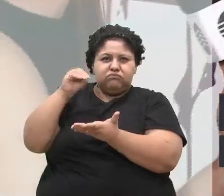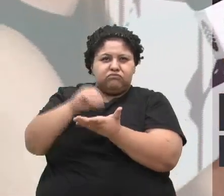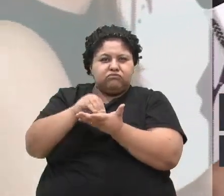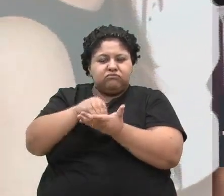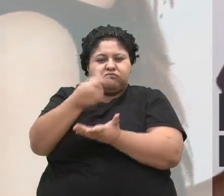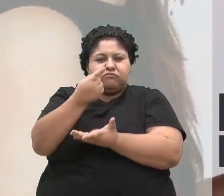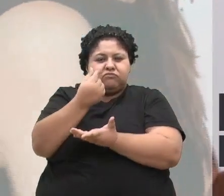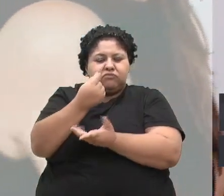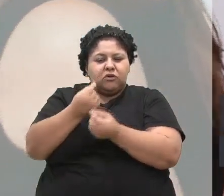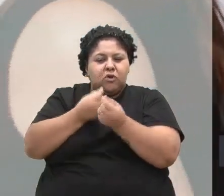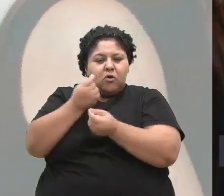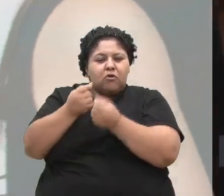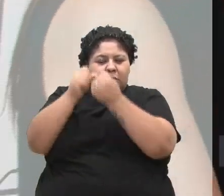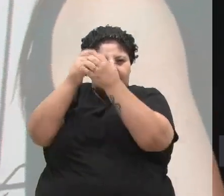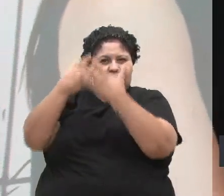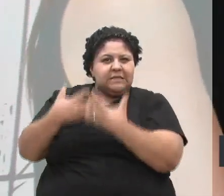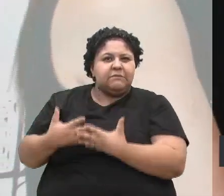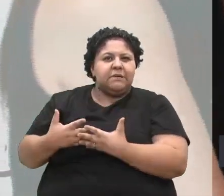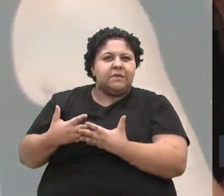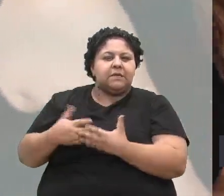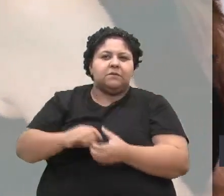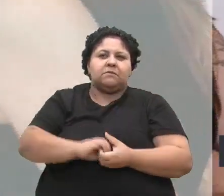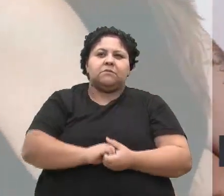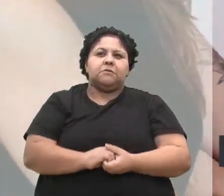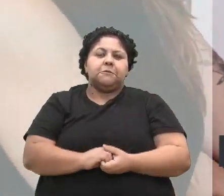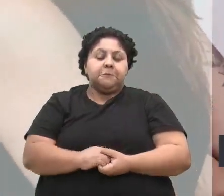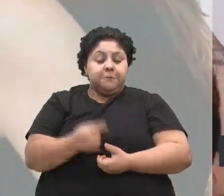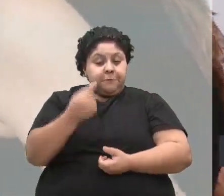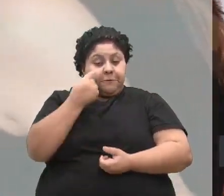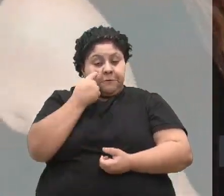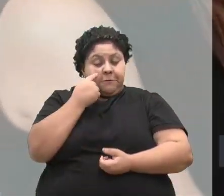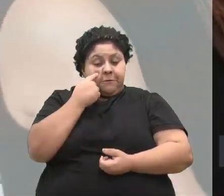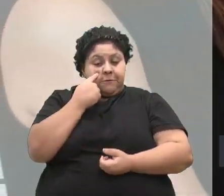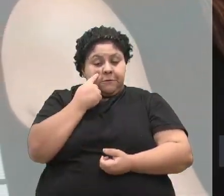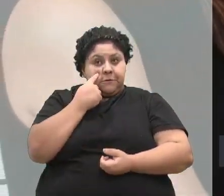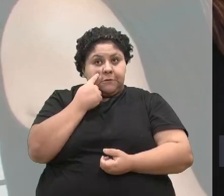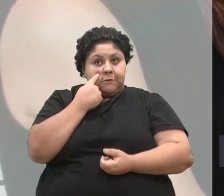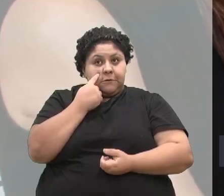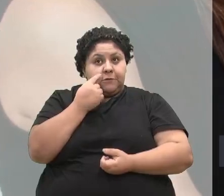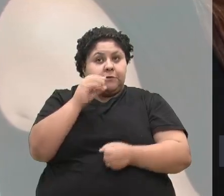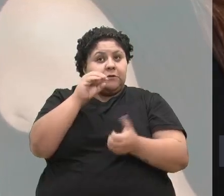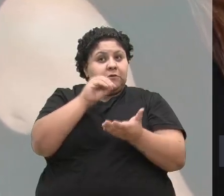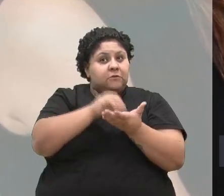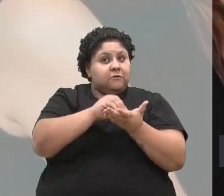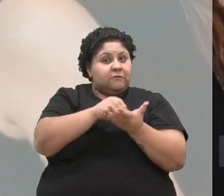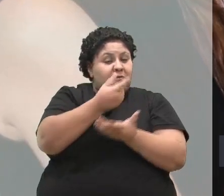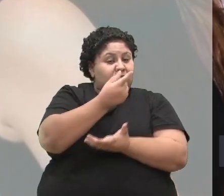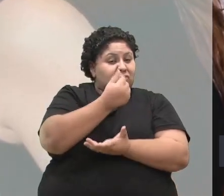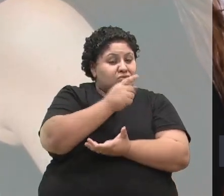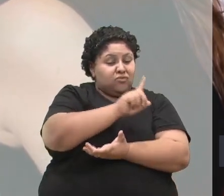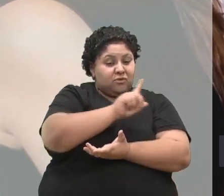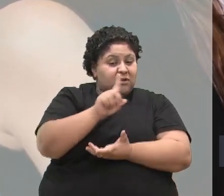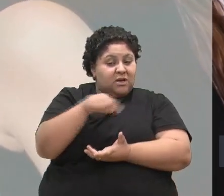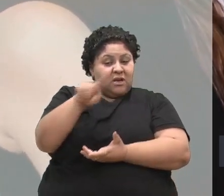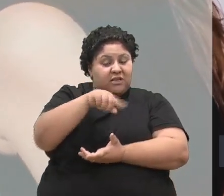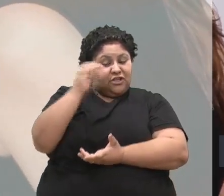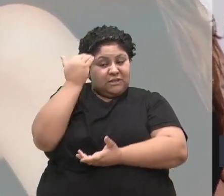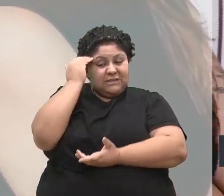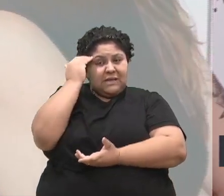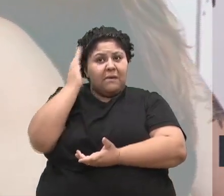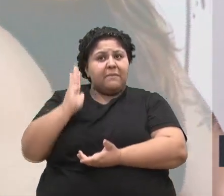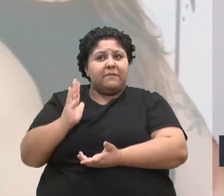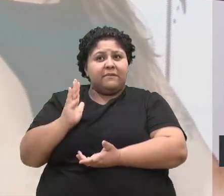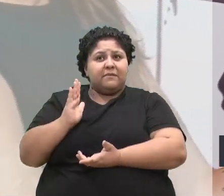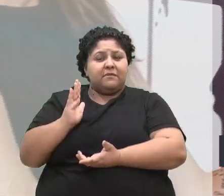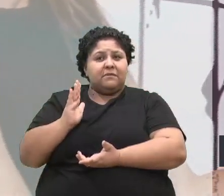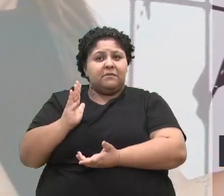recurso? Qual é a justificativa que ele dá, vereador? Olha, felizmente a falta de recurso não é, porque a gente sabe muito bem que até